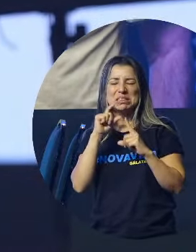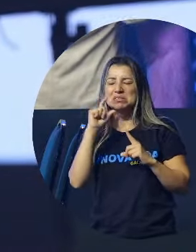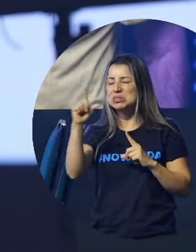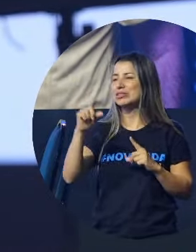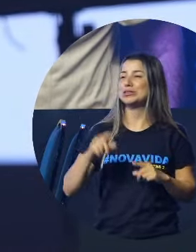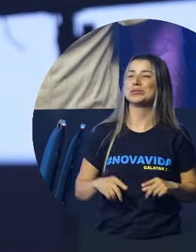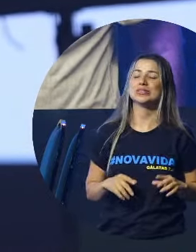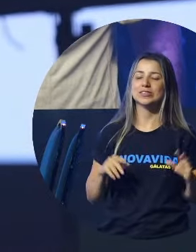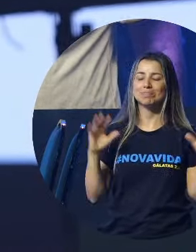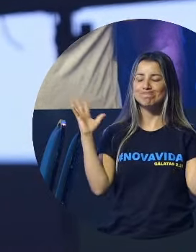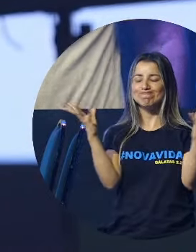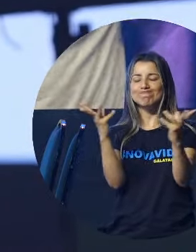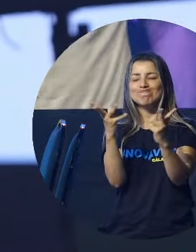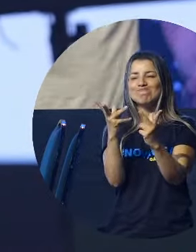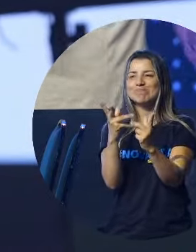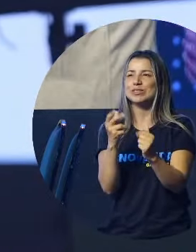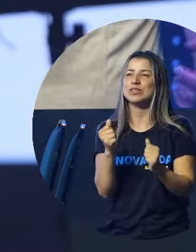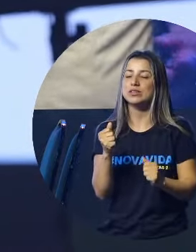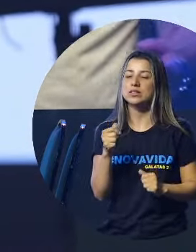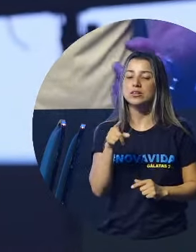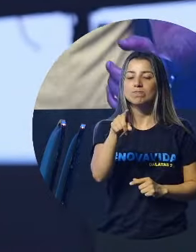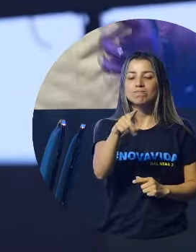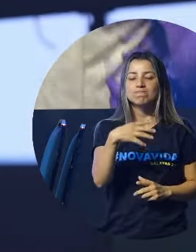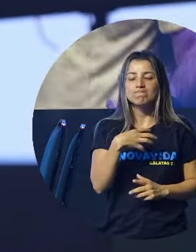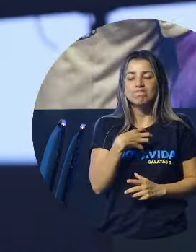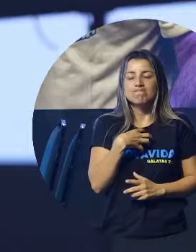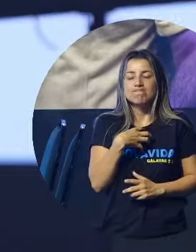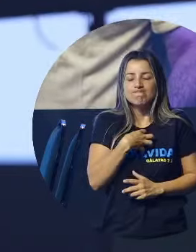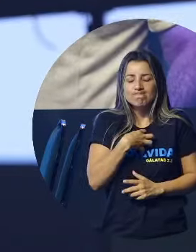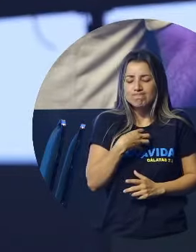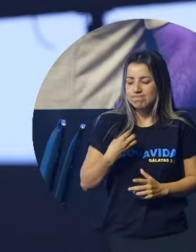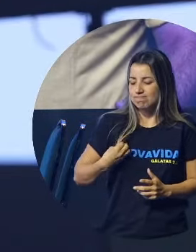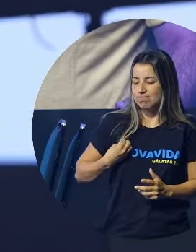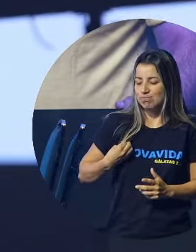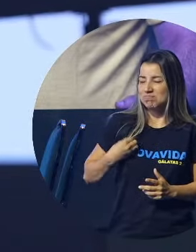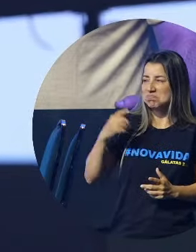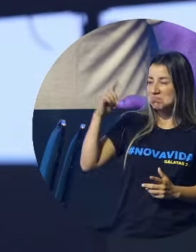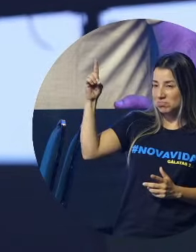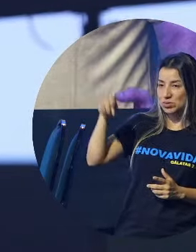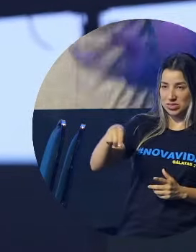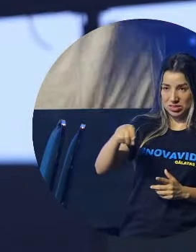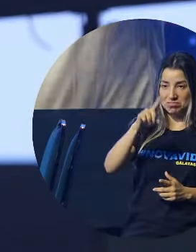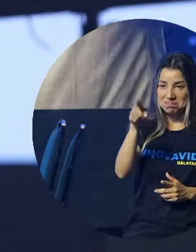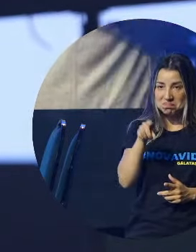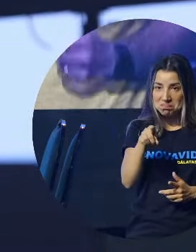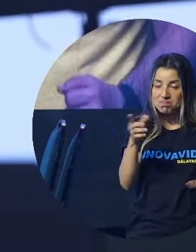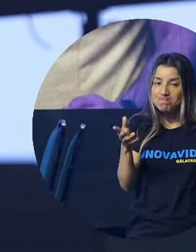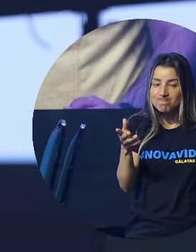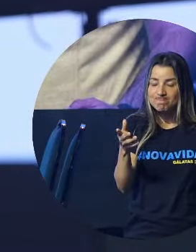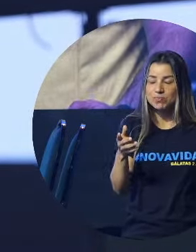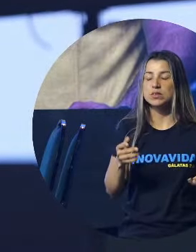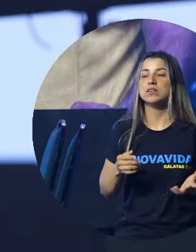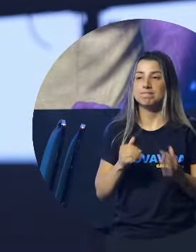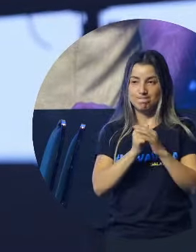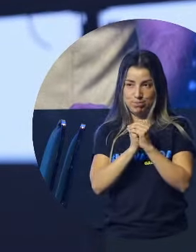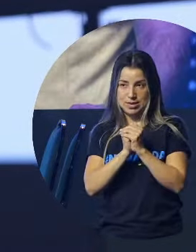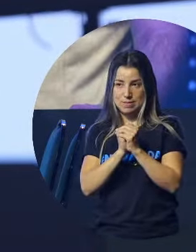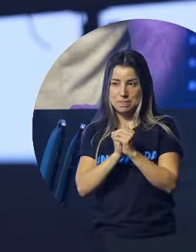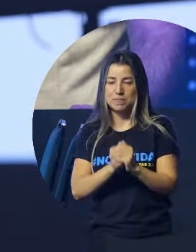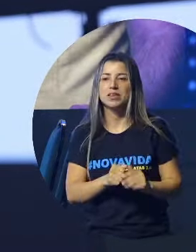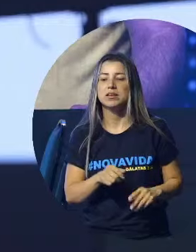irmãos. Você tem sentido a presença de Deus nesse lugar? Temos participado de momentos lindos